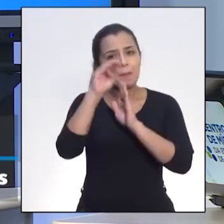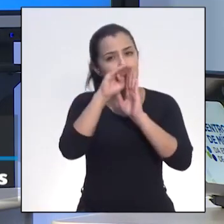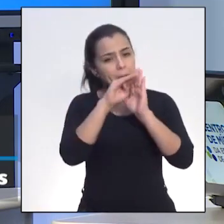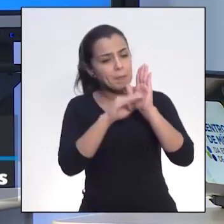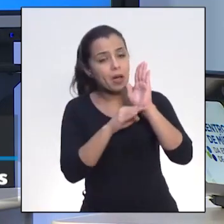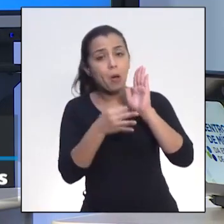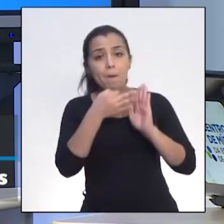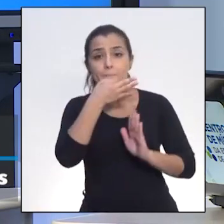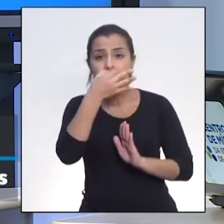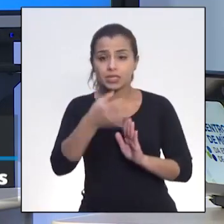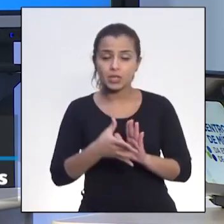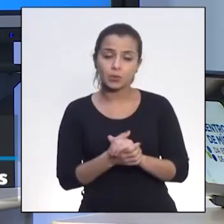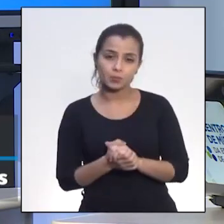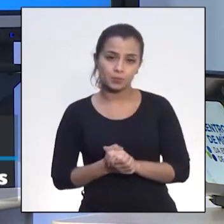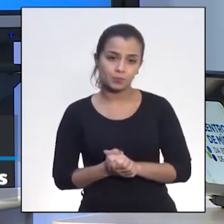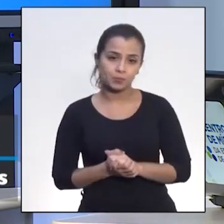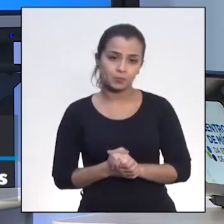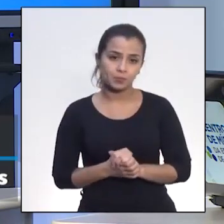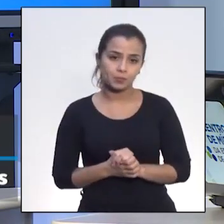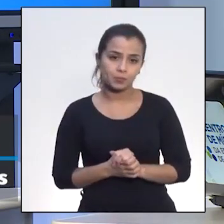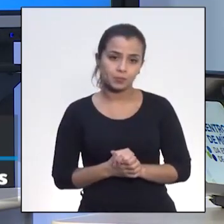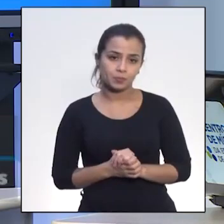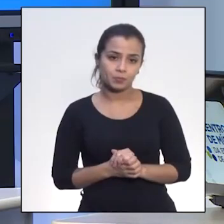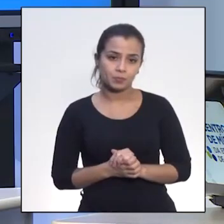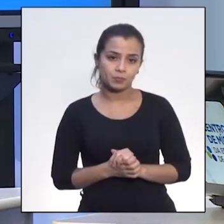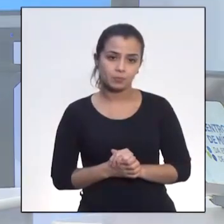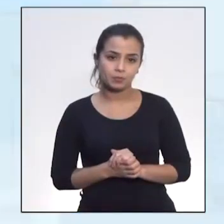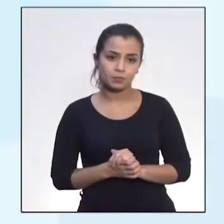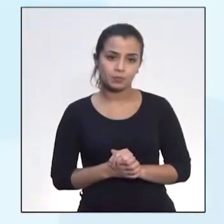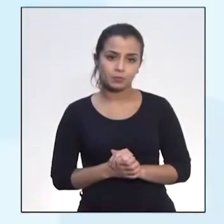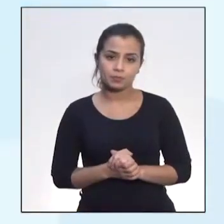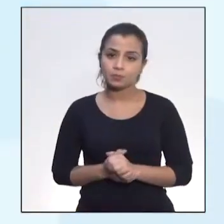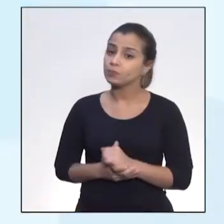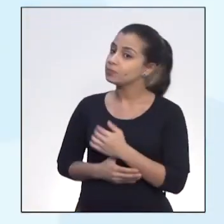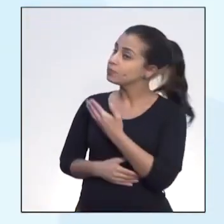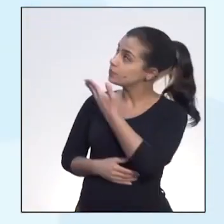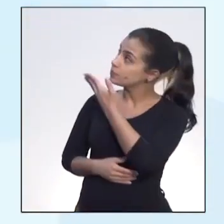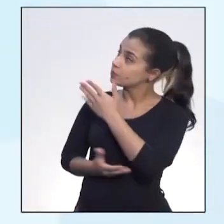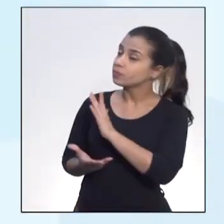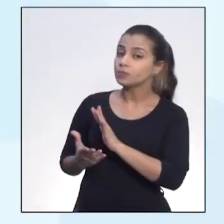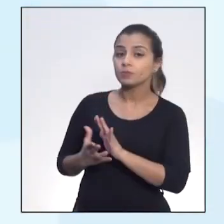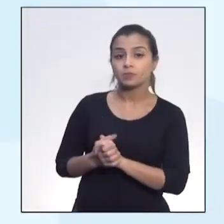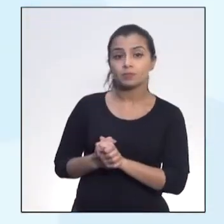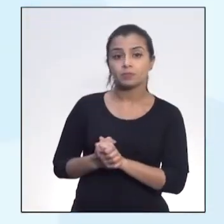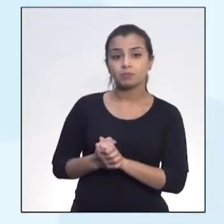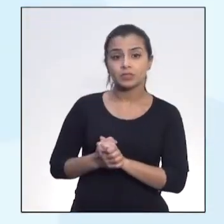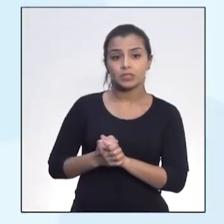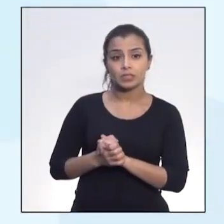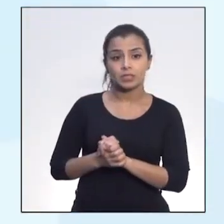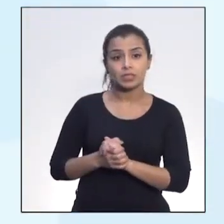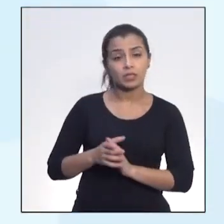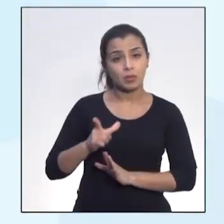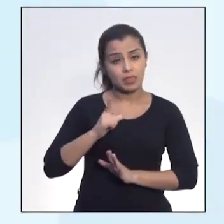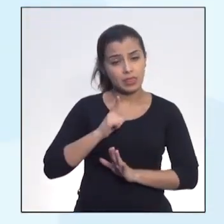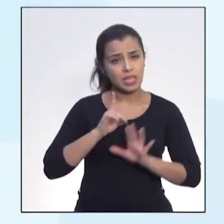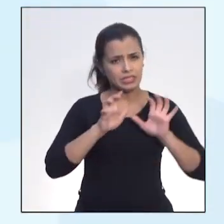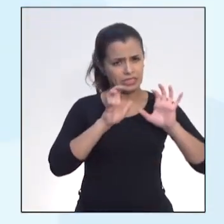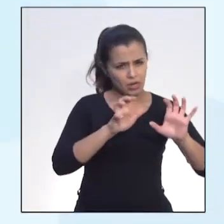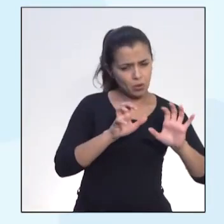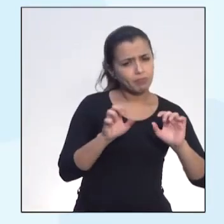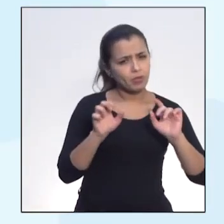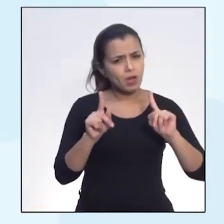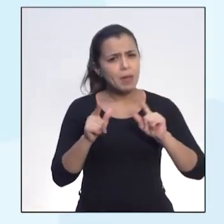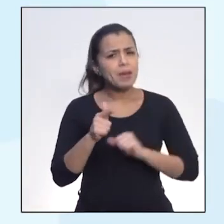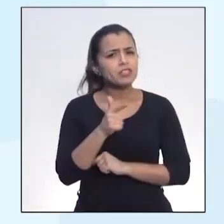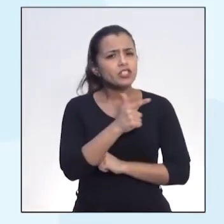opinião. Excetuando o gênero terror, qual é o seu gênero de filme favorito? Comédia, suspense, ação,